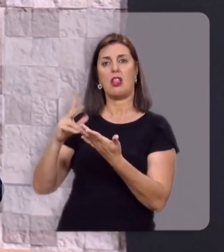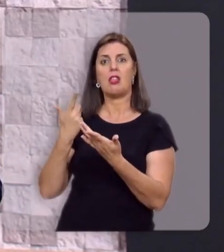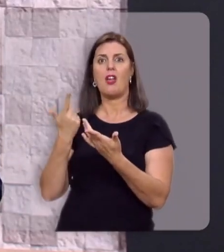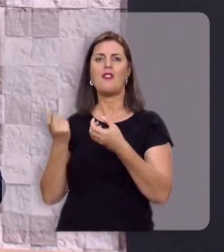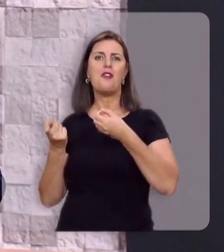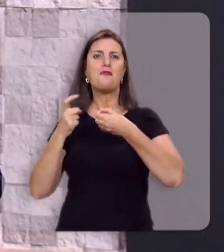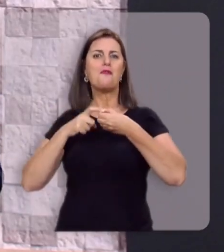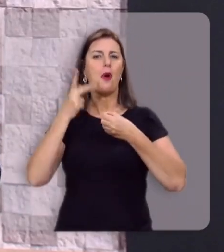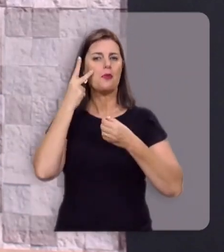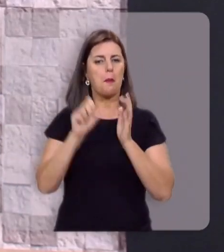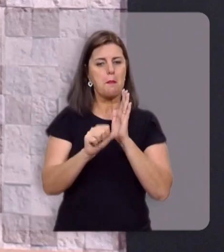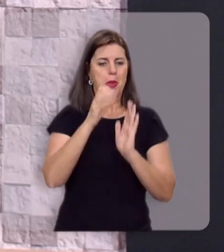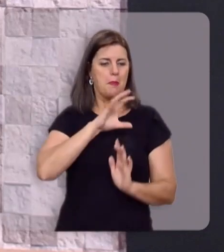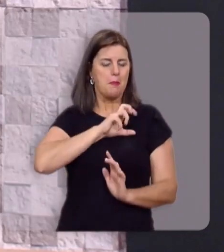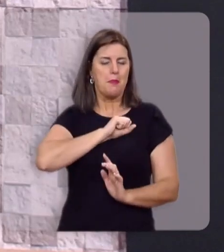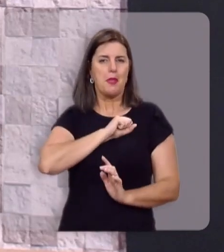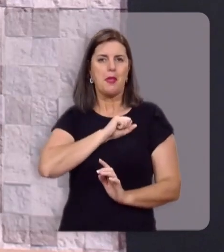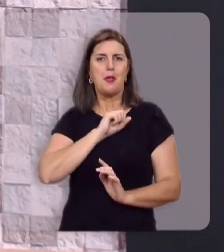sem volta ao primeiro amor,